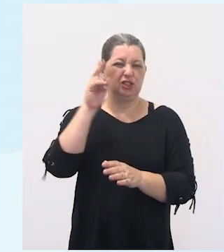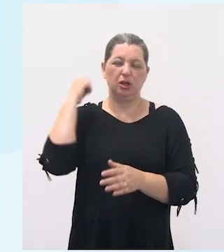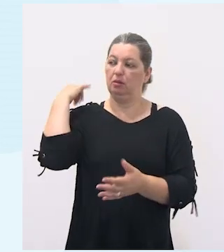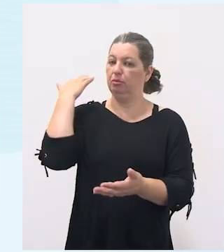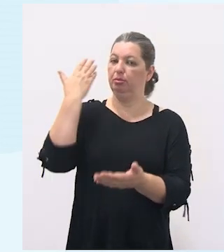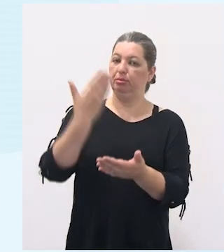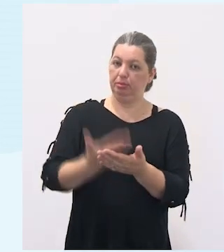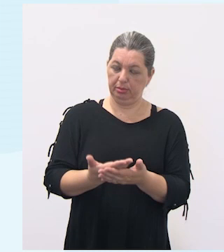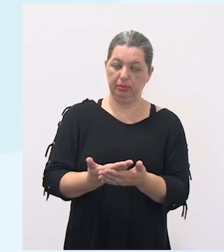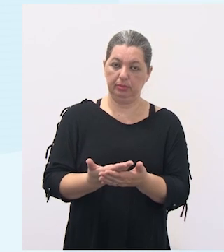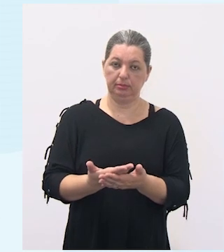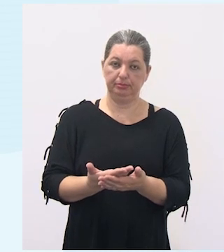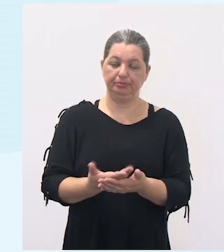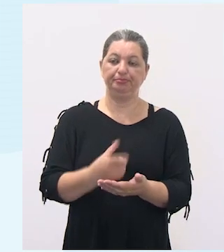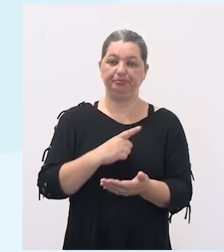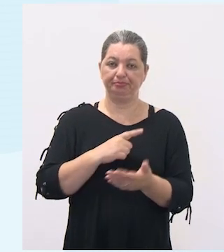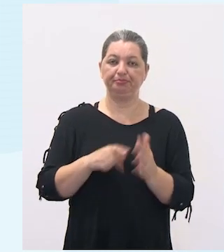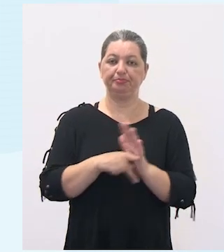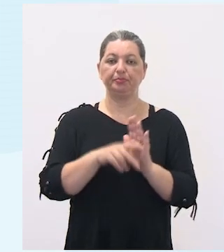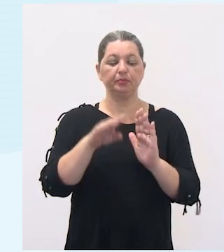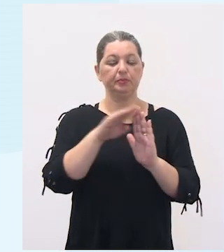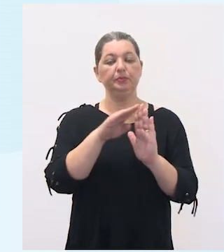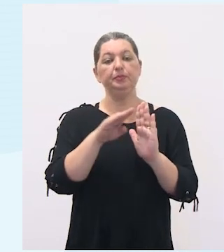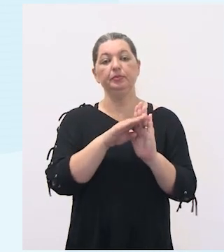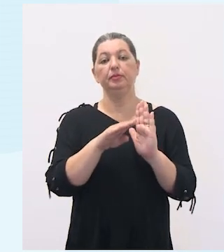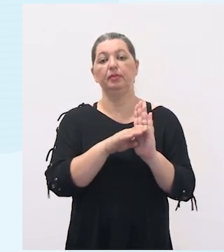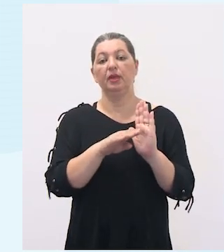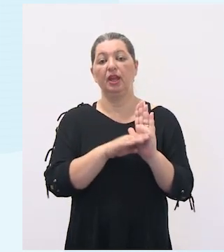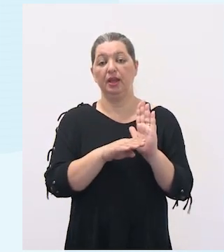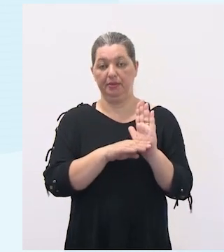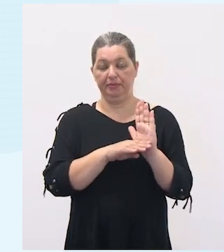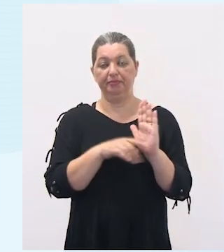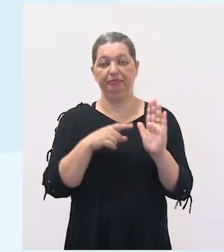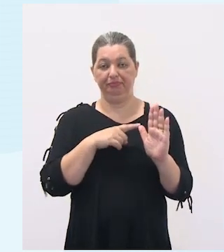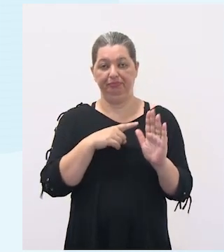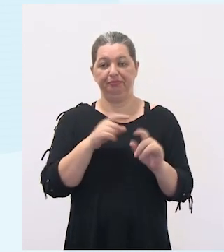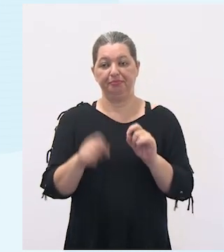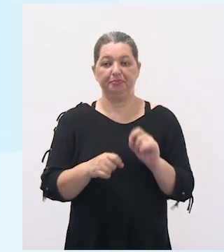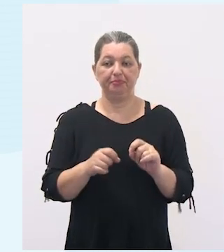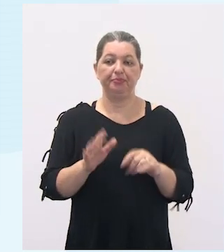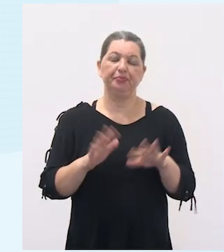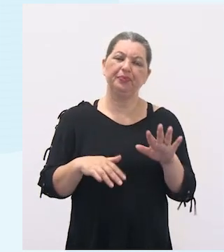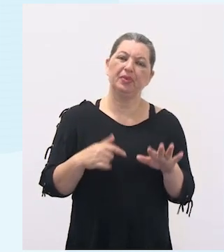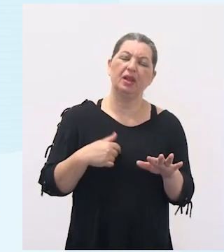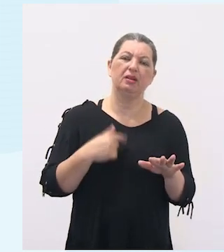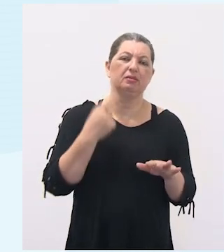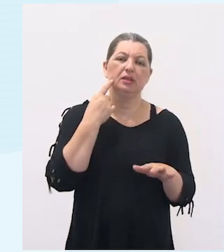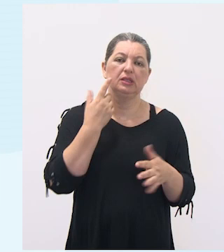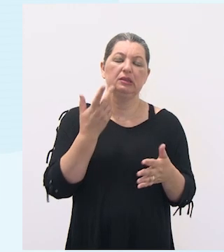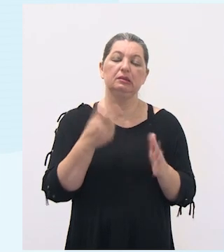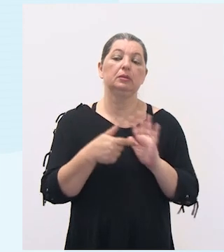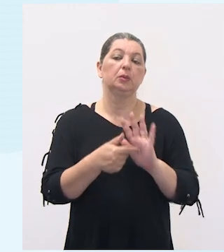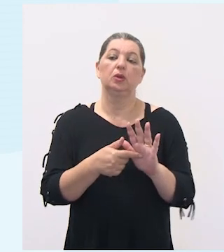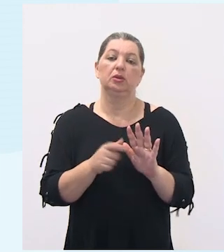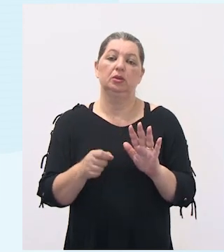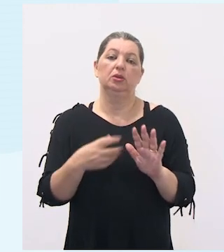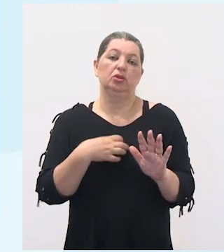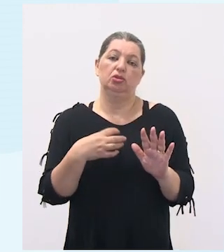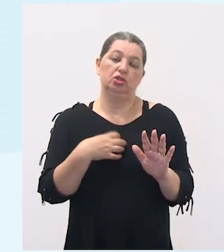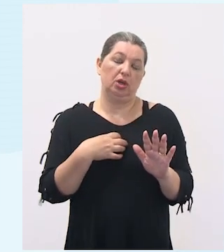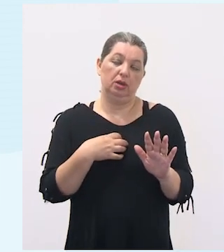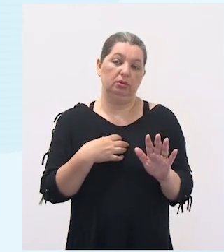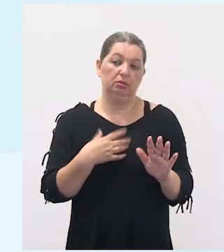né? Ela tem níveis de gradação. Então, ela vai, no 5º ano, às vezes, ela aparece de forma